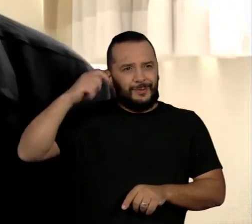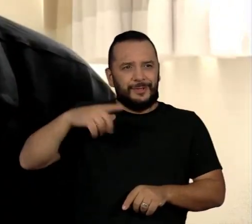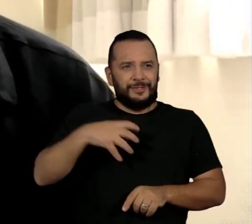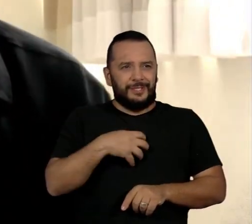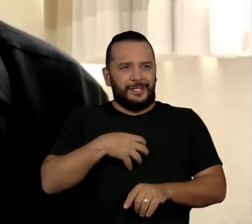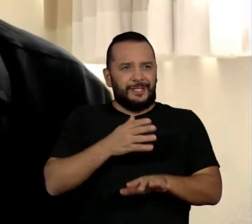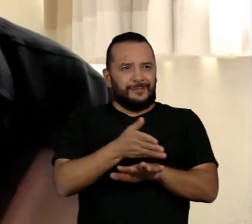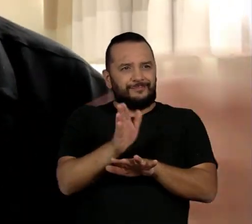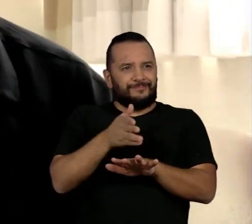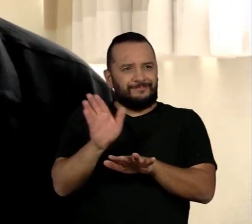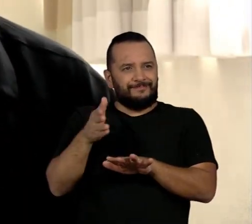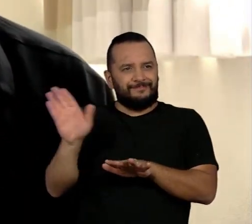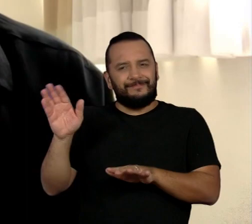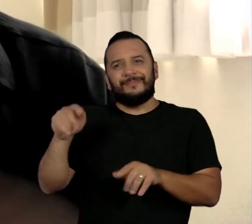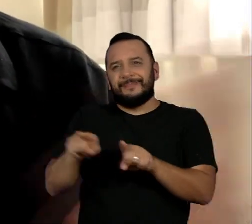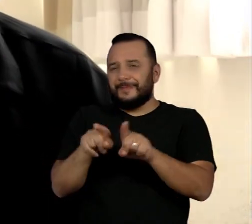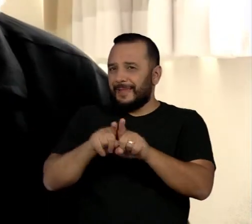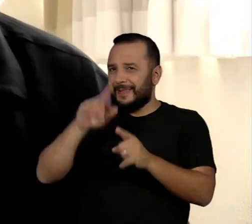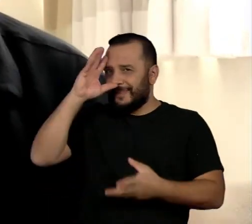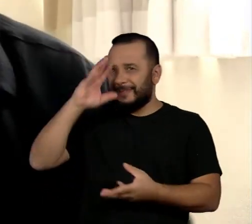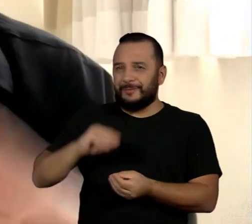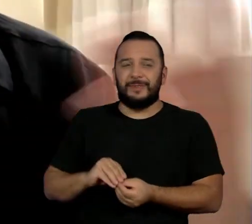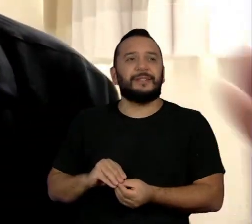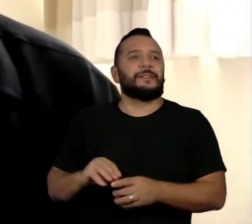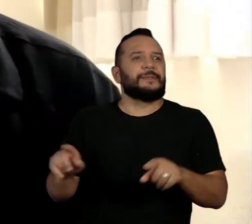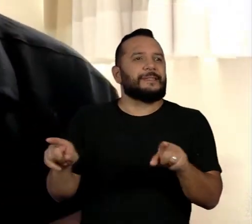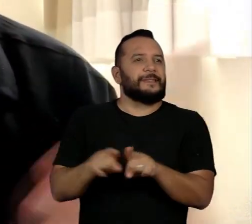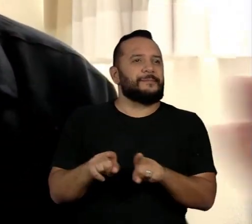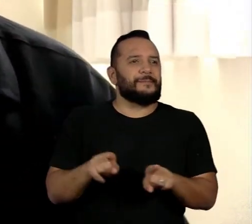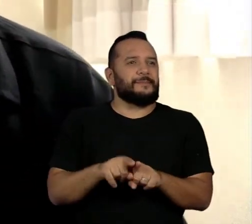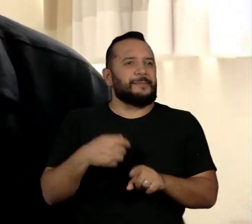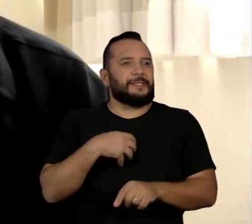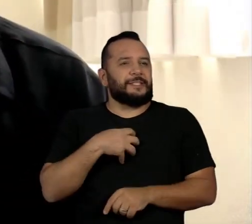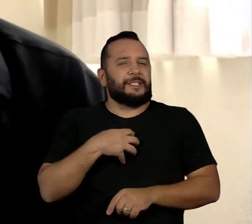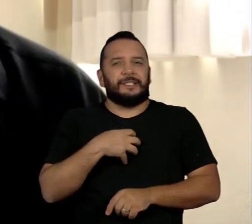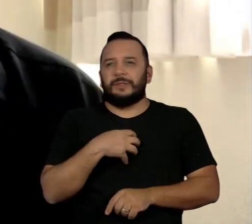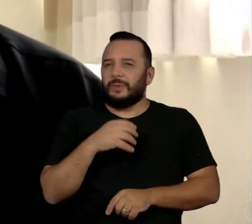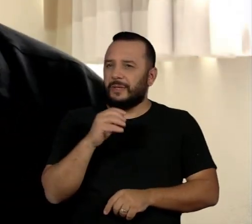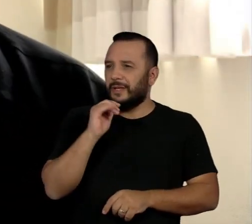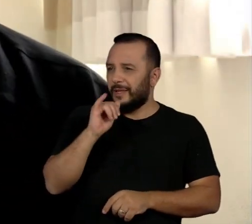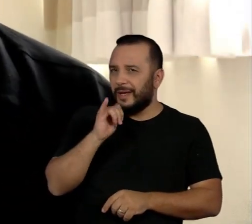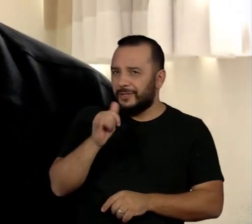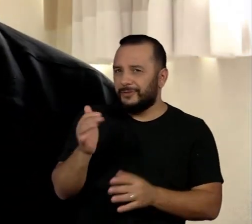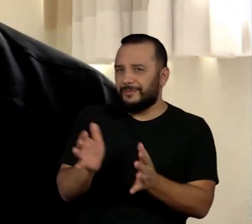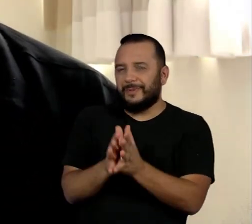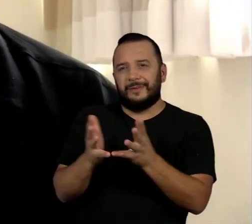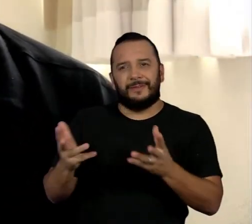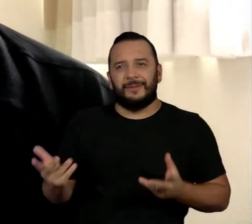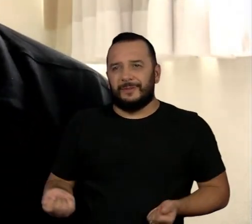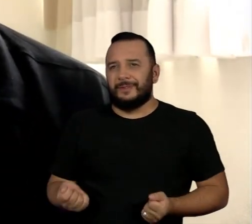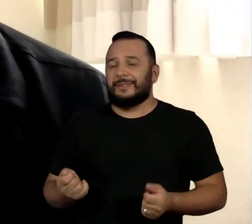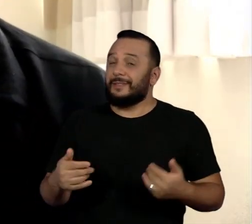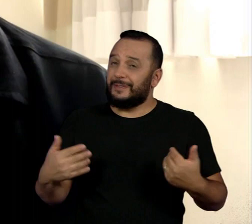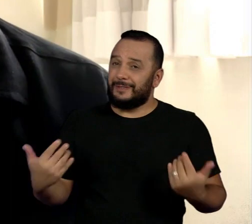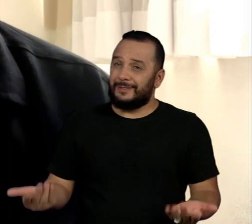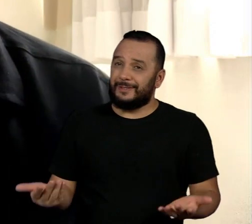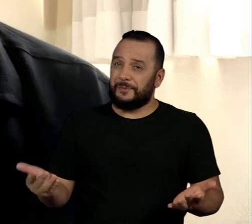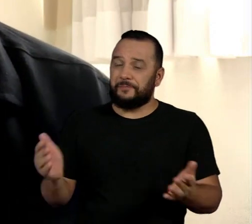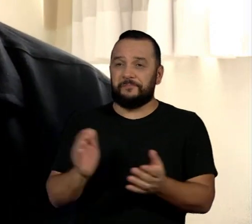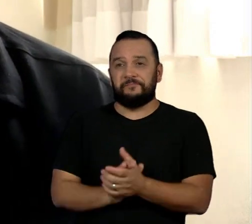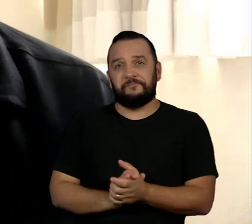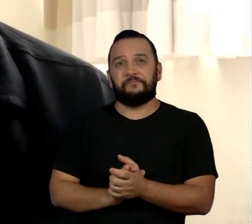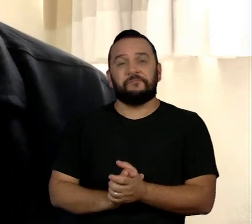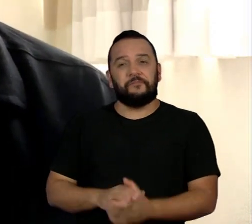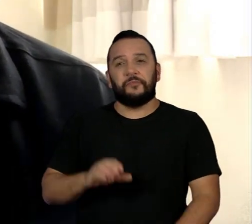diversidade, muito entendimento, um senso narrativo maravilhoso. Então eu acho que eu tenho